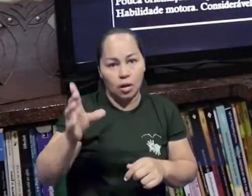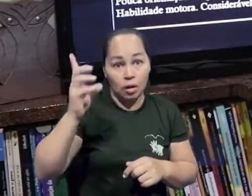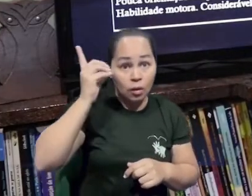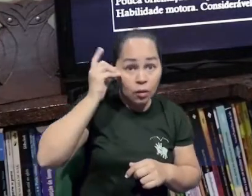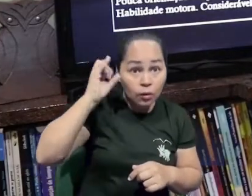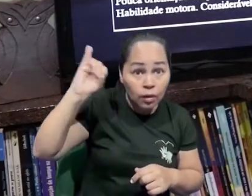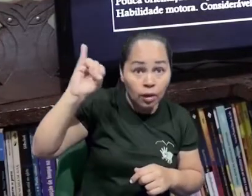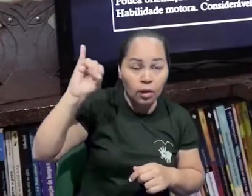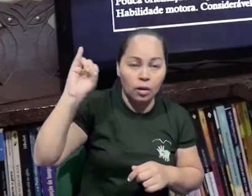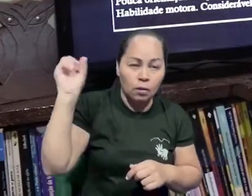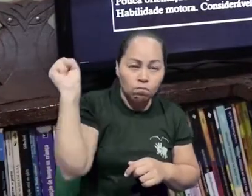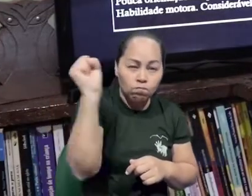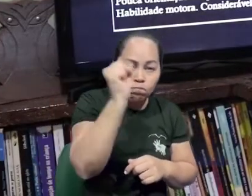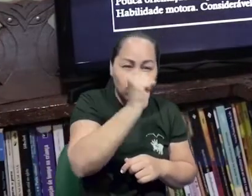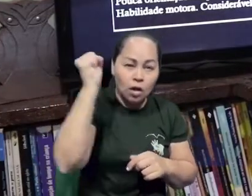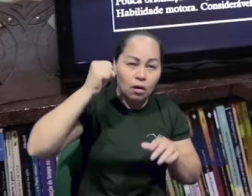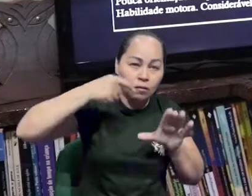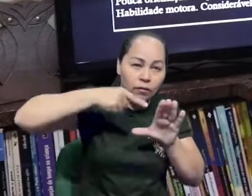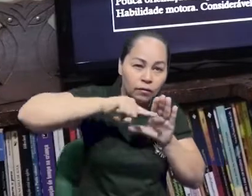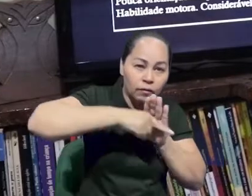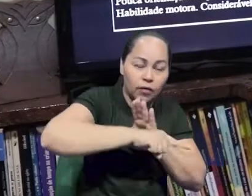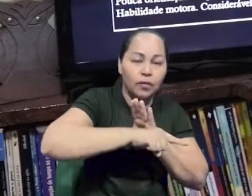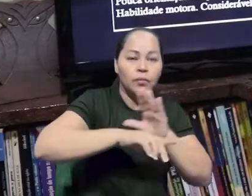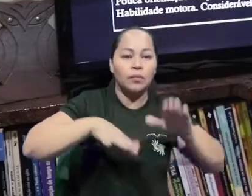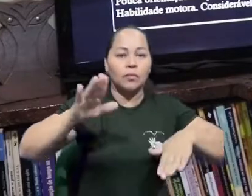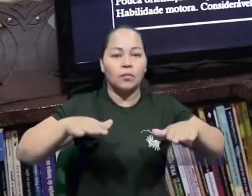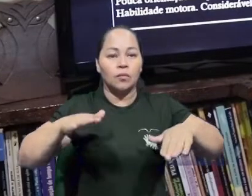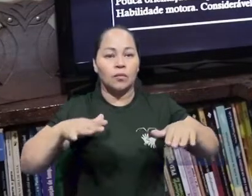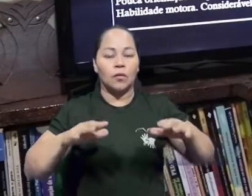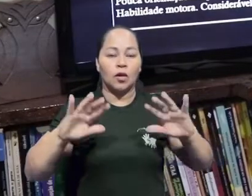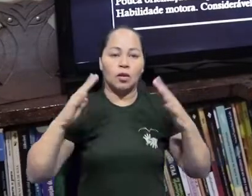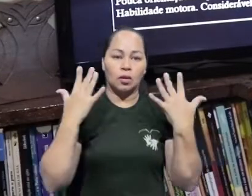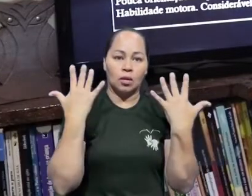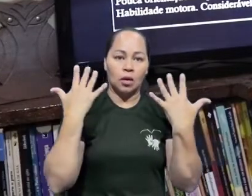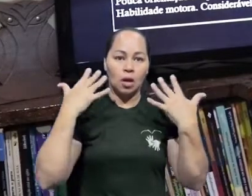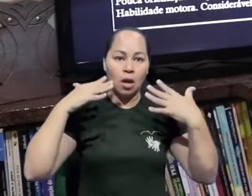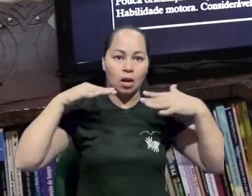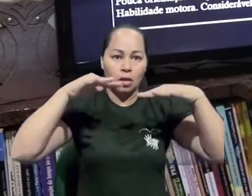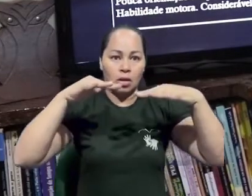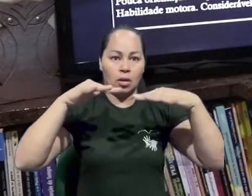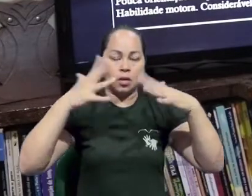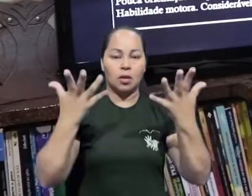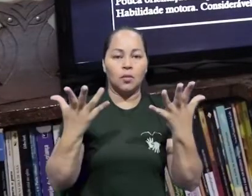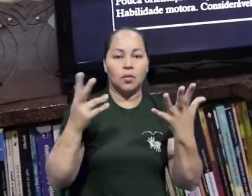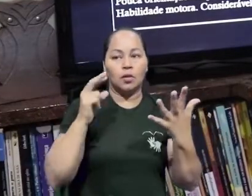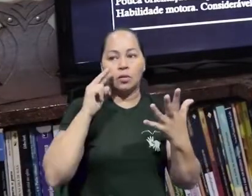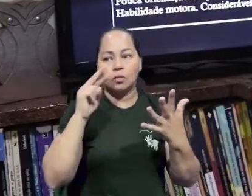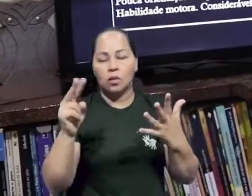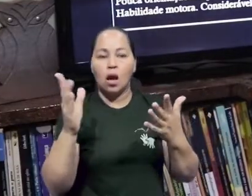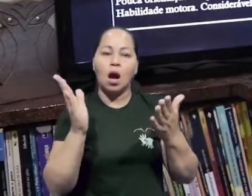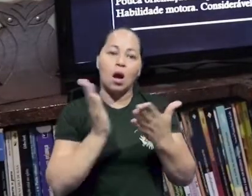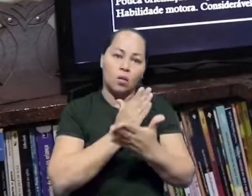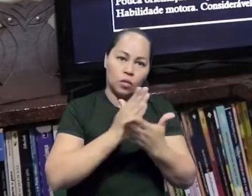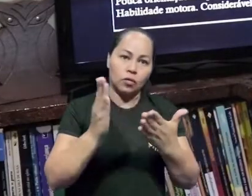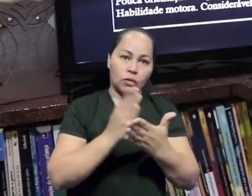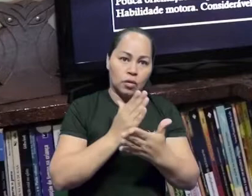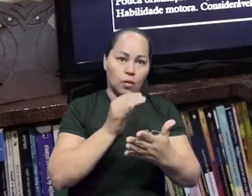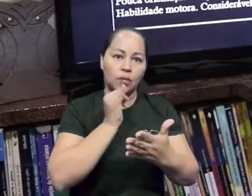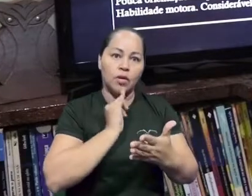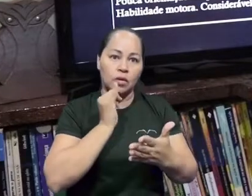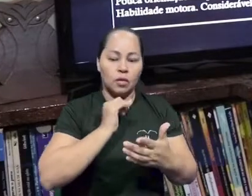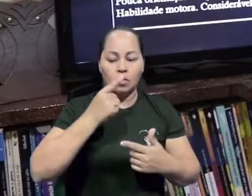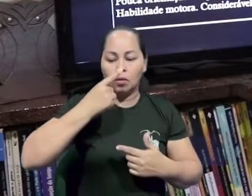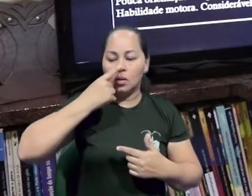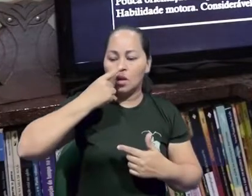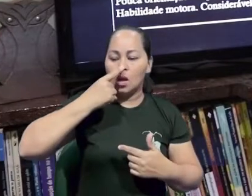no DI grave, imagem corporal, esquema e equilíbrio. Identifica algumas partes do seu